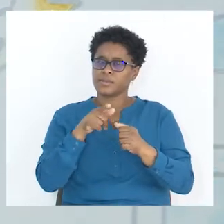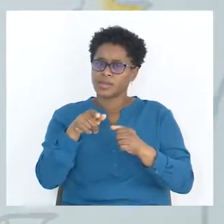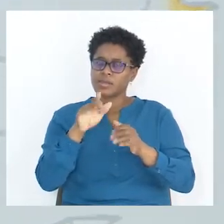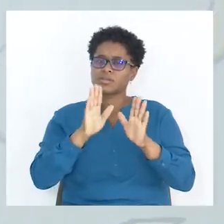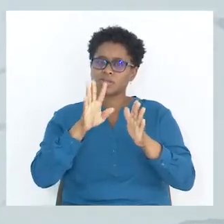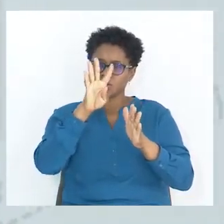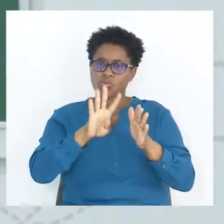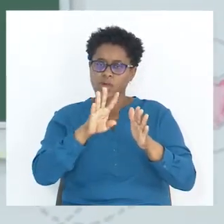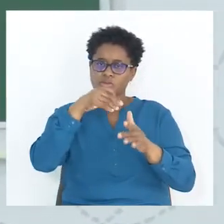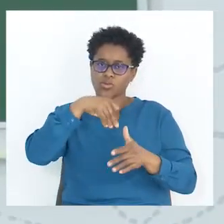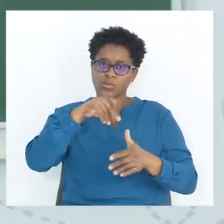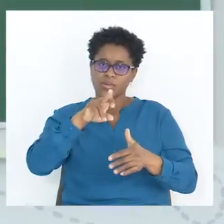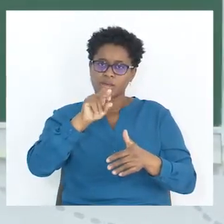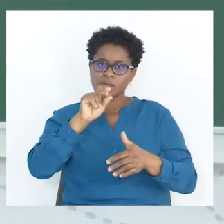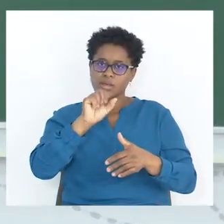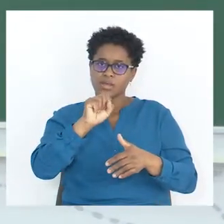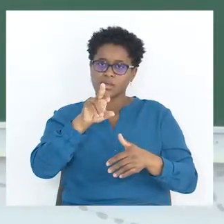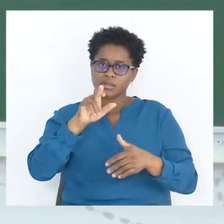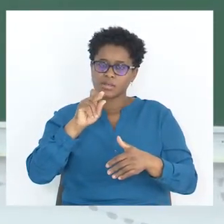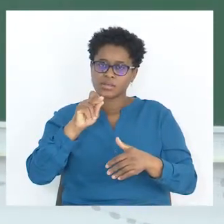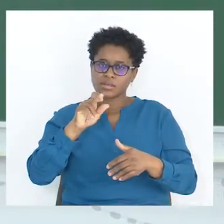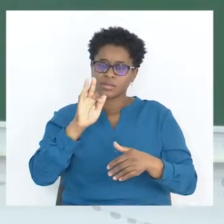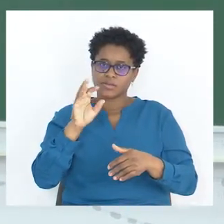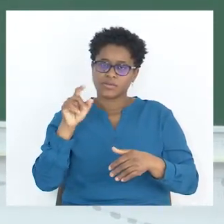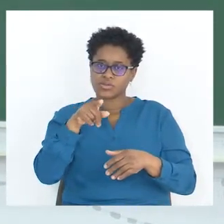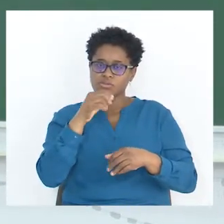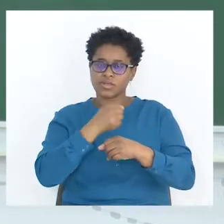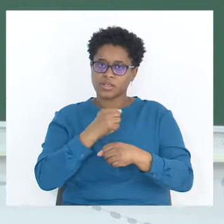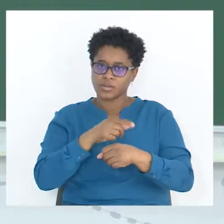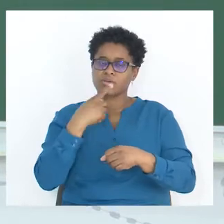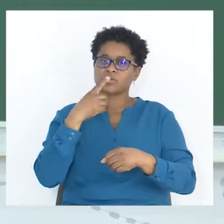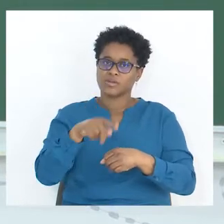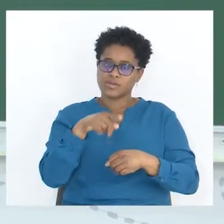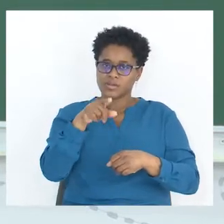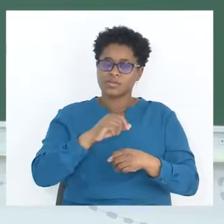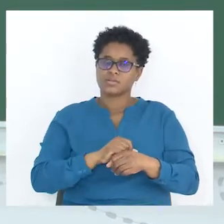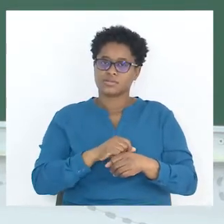já no quarto parágrafo, tu vais trabalhar outra vez a dopamina.